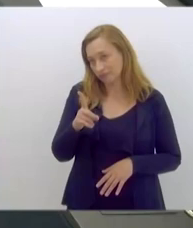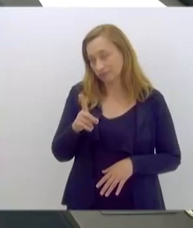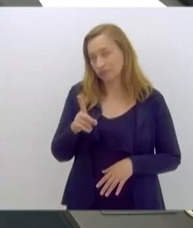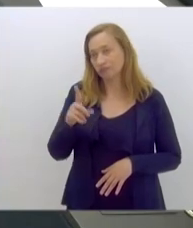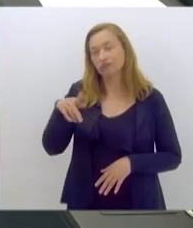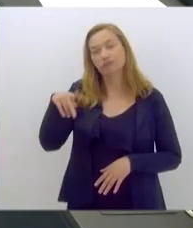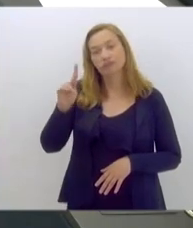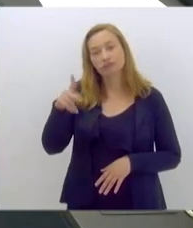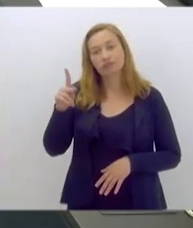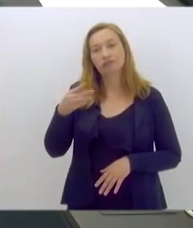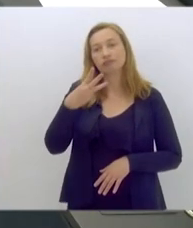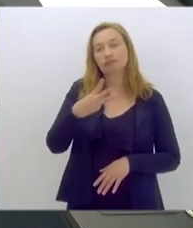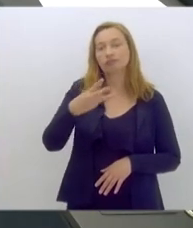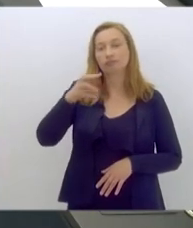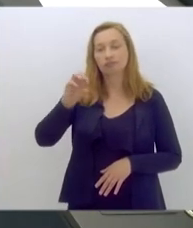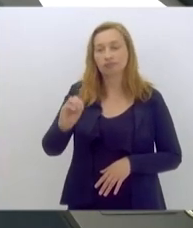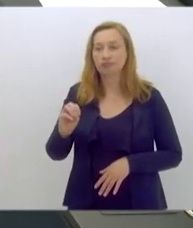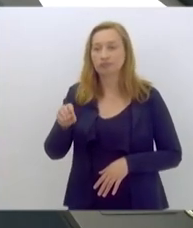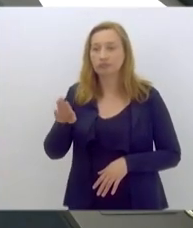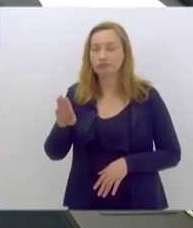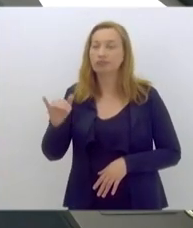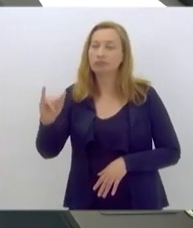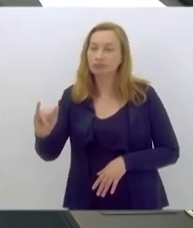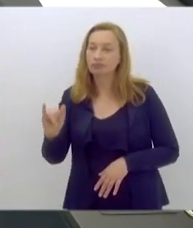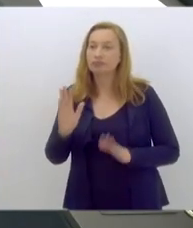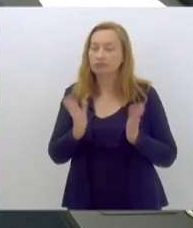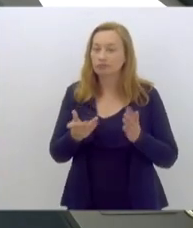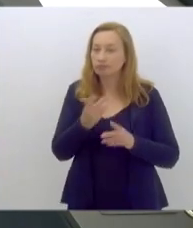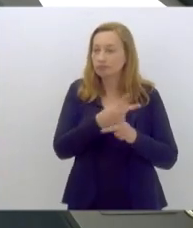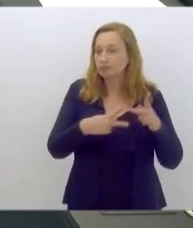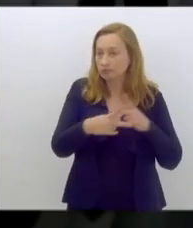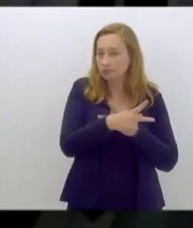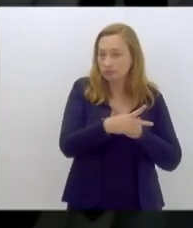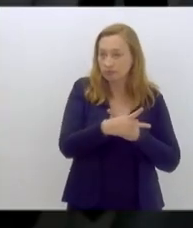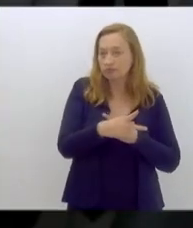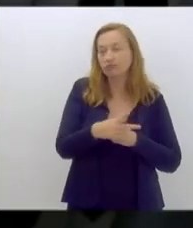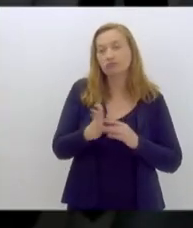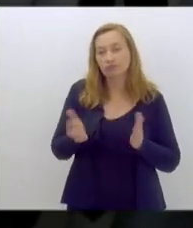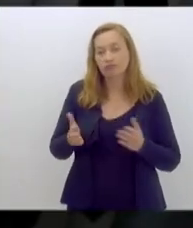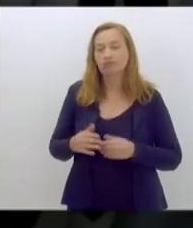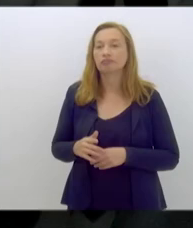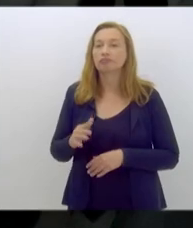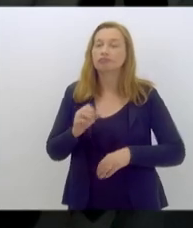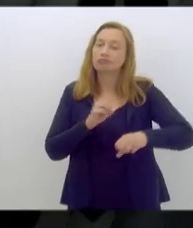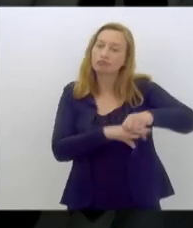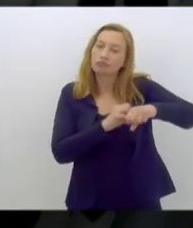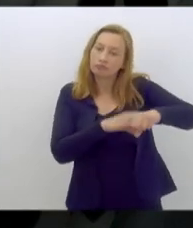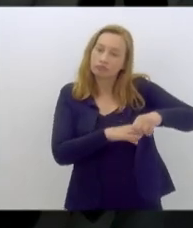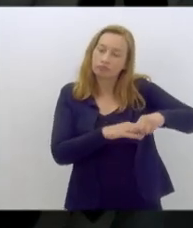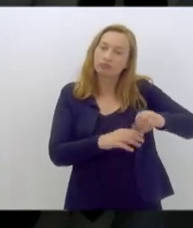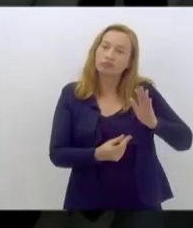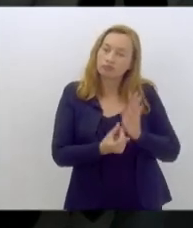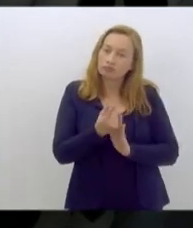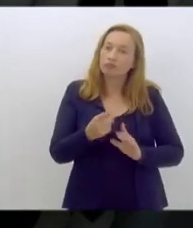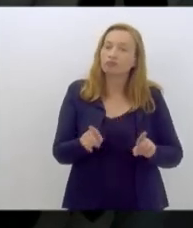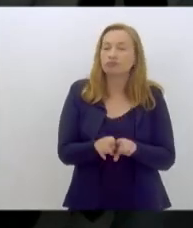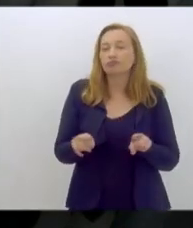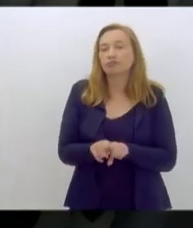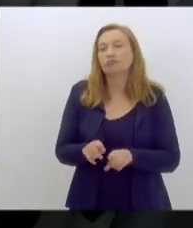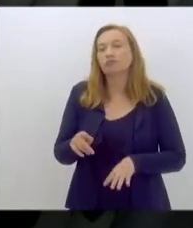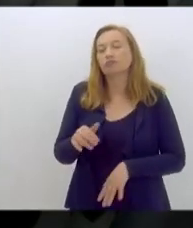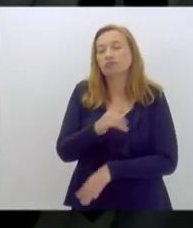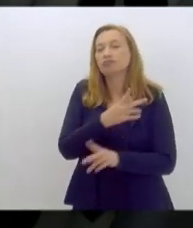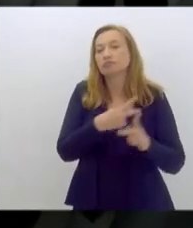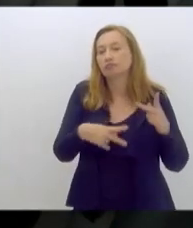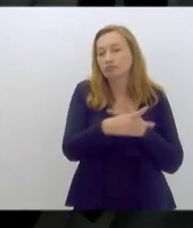royalties de 30 B hoje a Previdência é super arbitária inclusive o fundo financeiro né hoje o rio